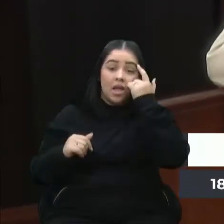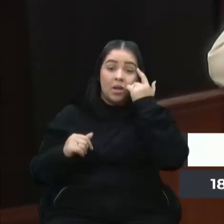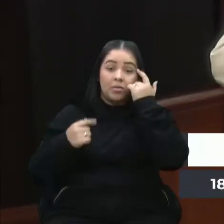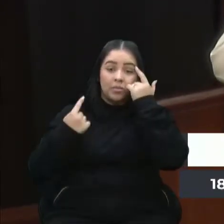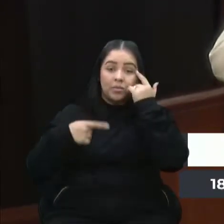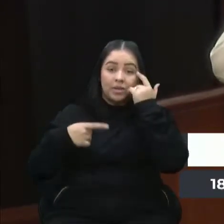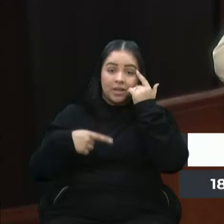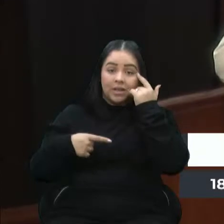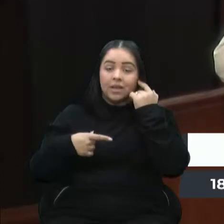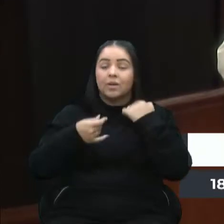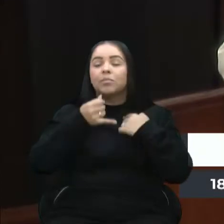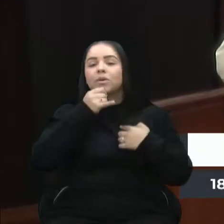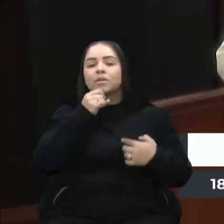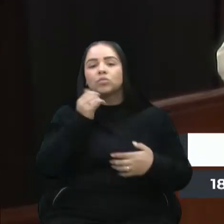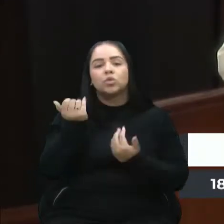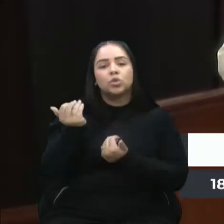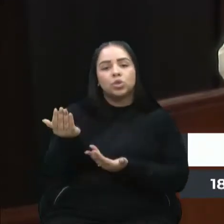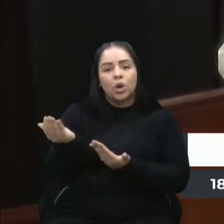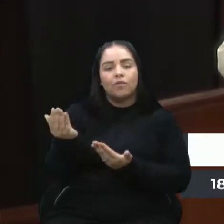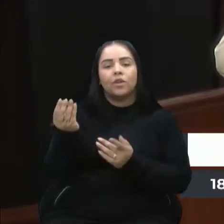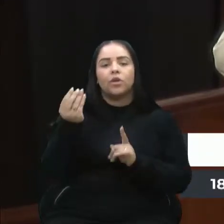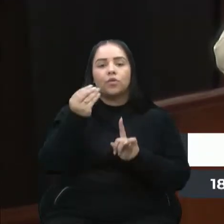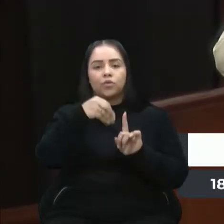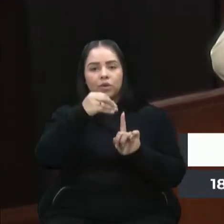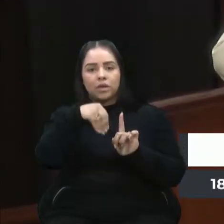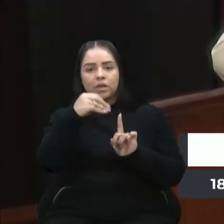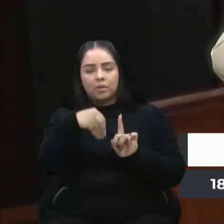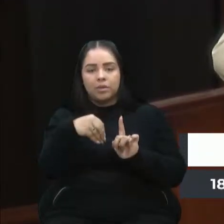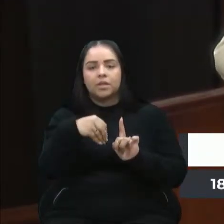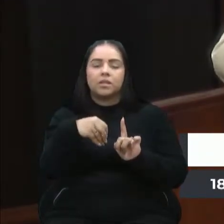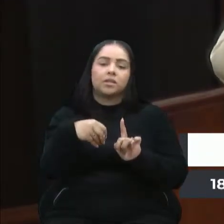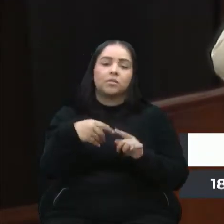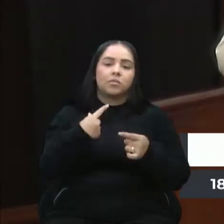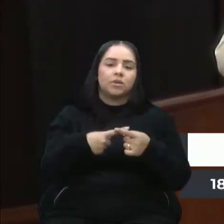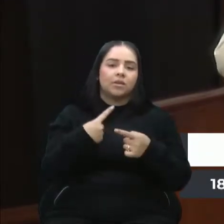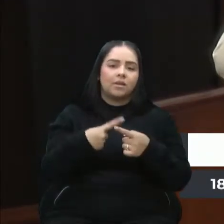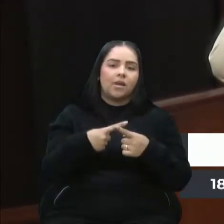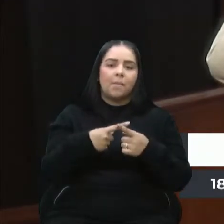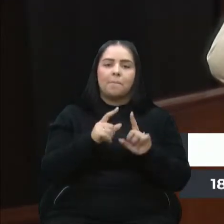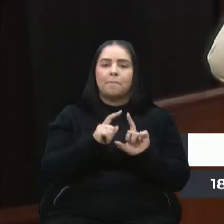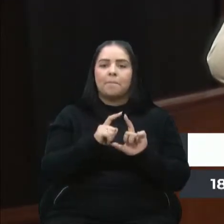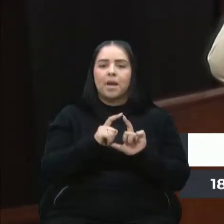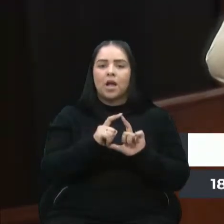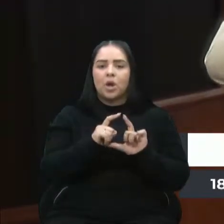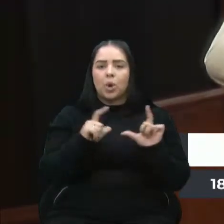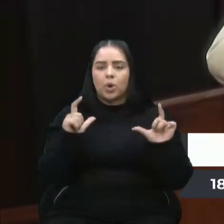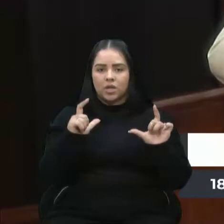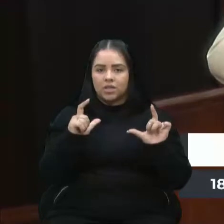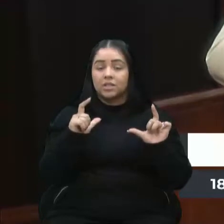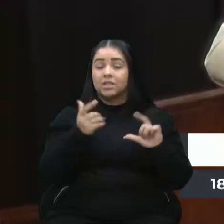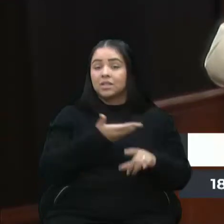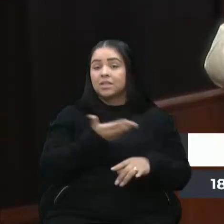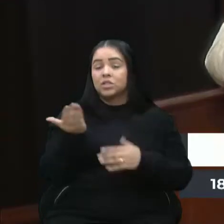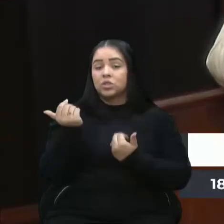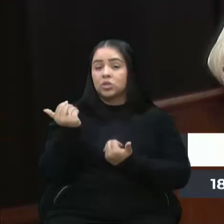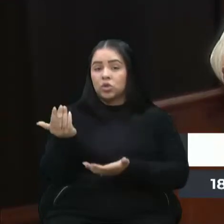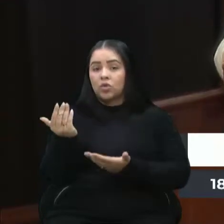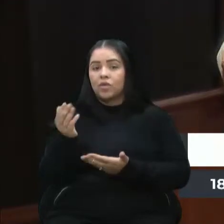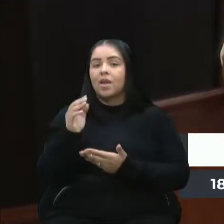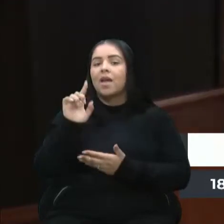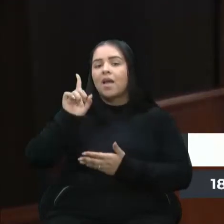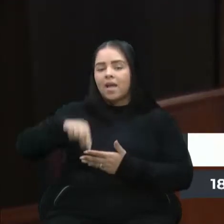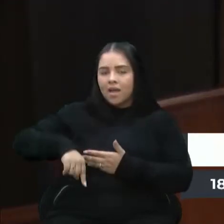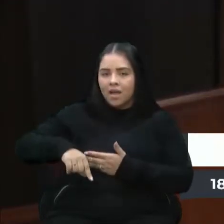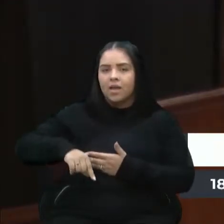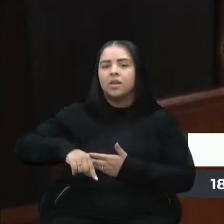jovem em situação de vulnerabilidade, que diga-se de passagem que a maioria desses jovens aprendizes são